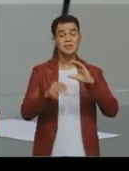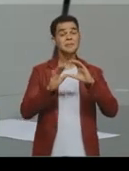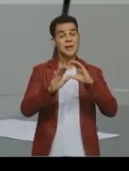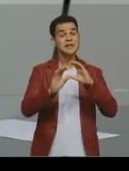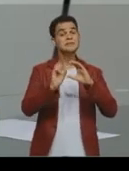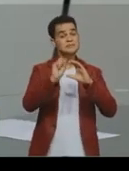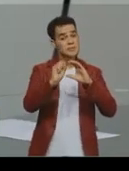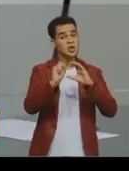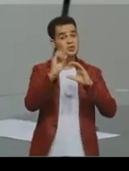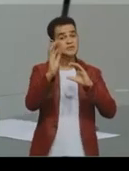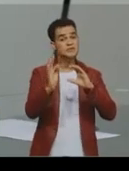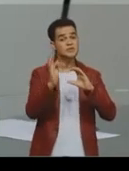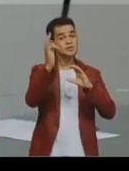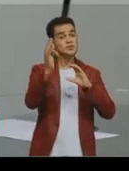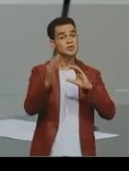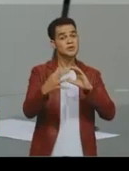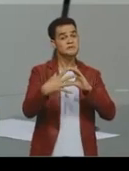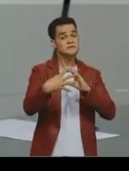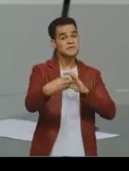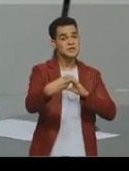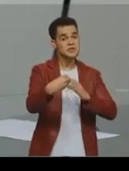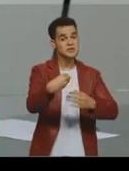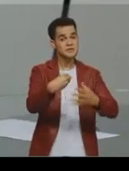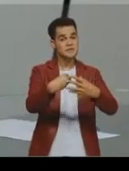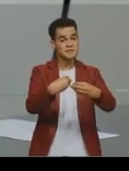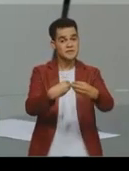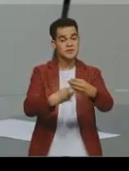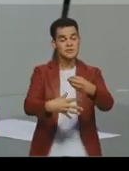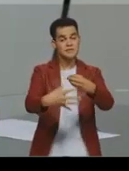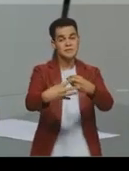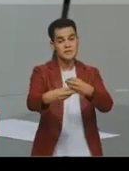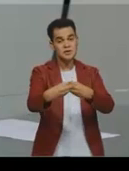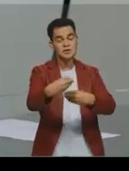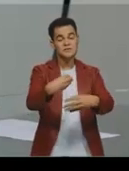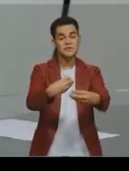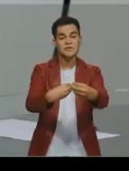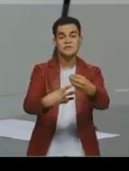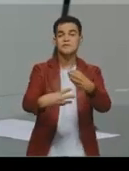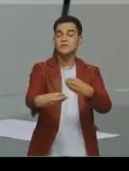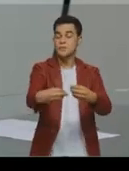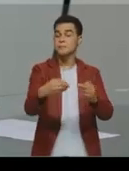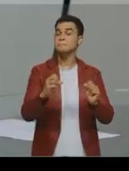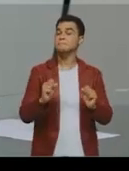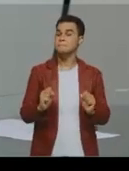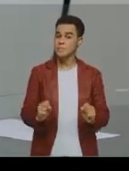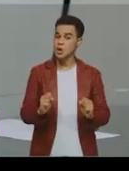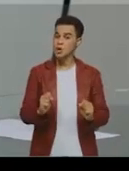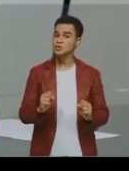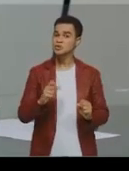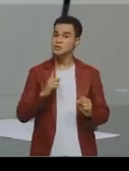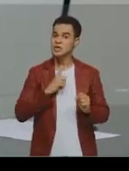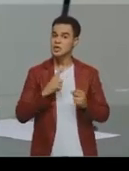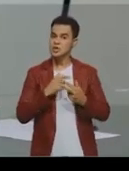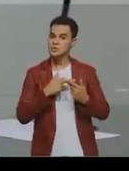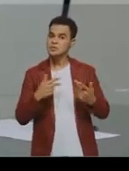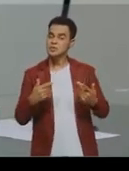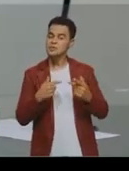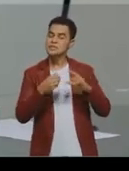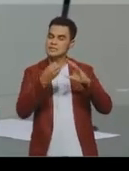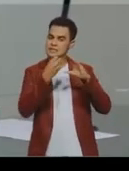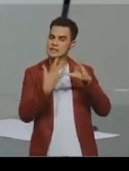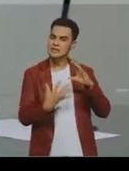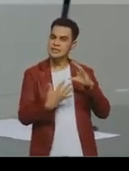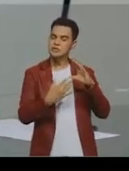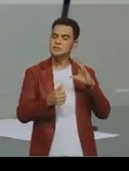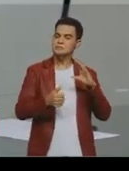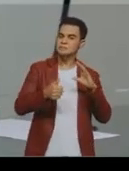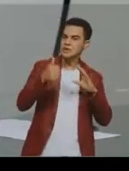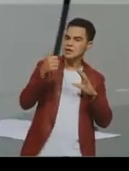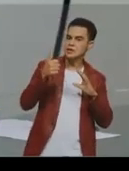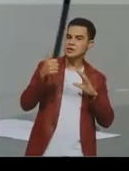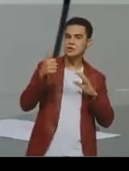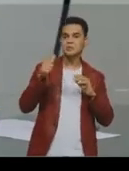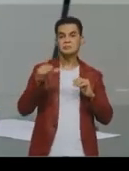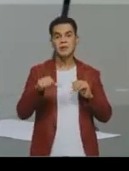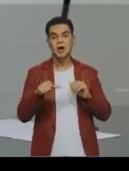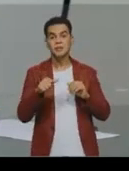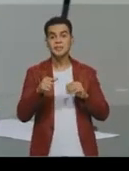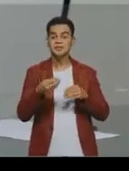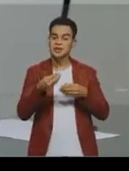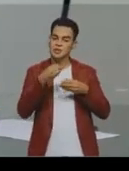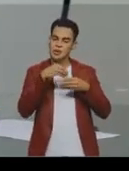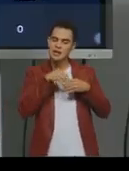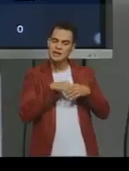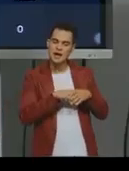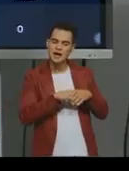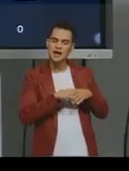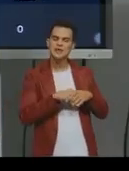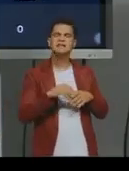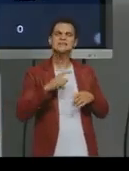nossos netos podem sim herdar características que podem ser benéficas ou maléficas, sim. porque vai estar armazenado lá no meu genótipo. Está